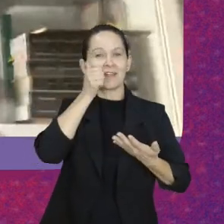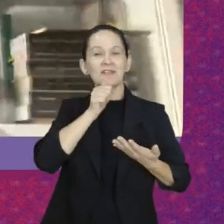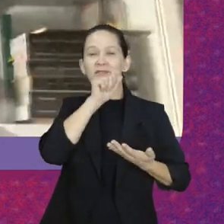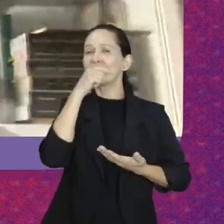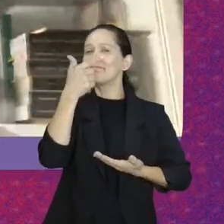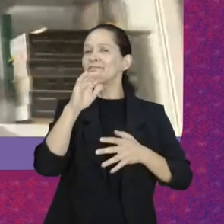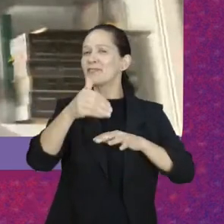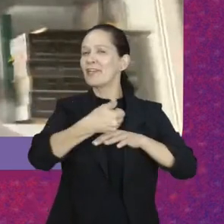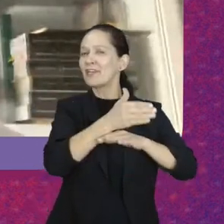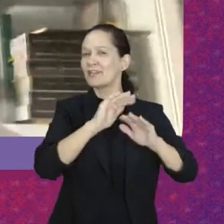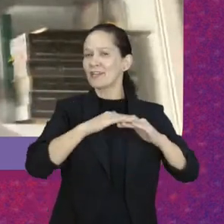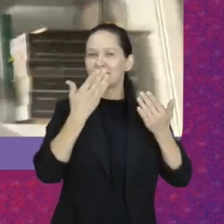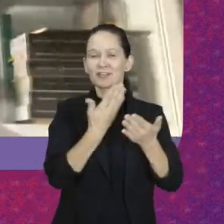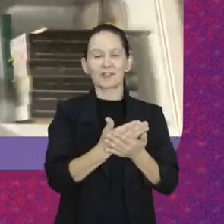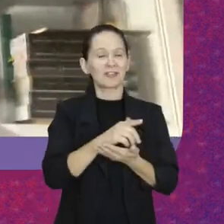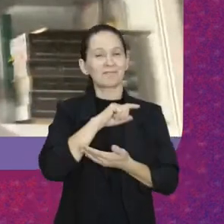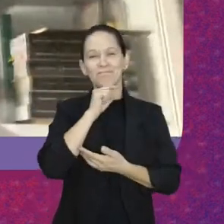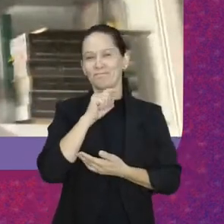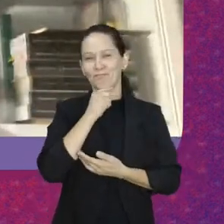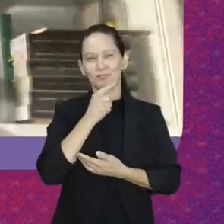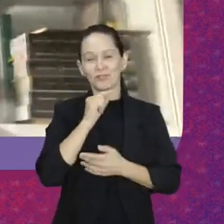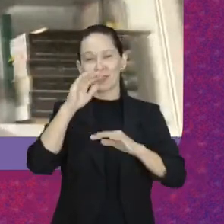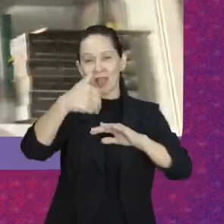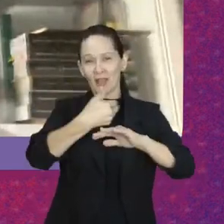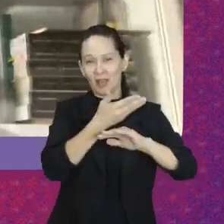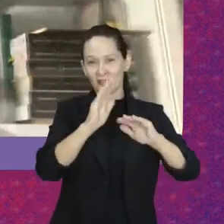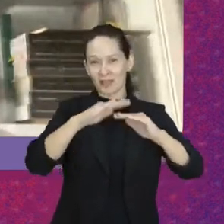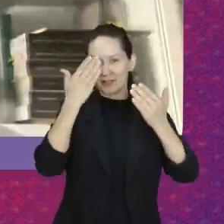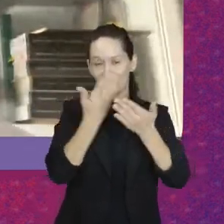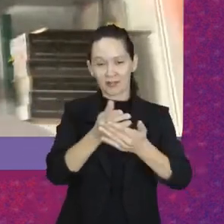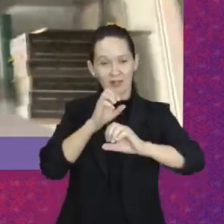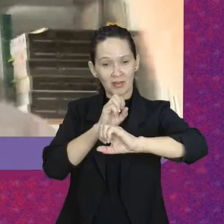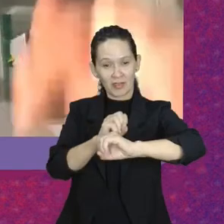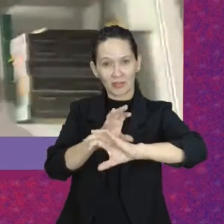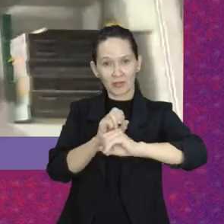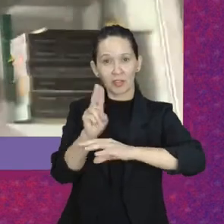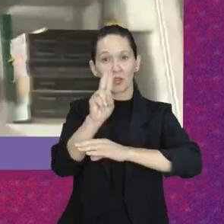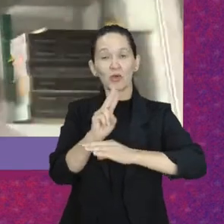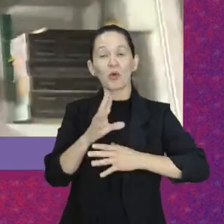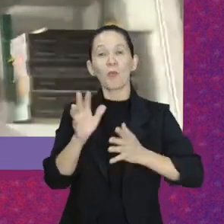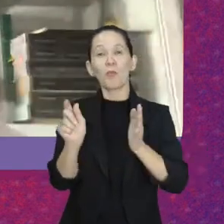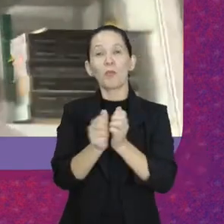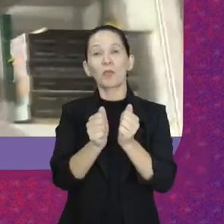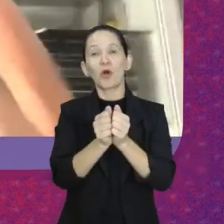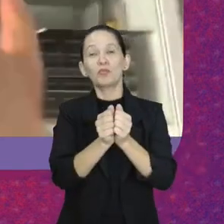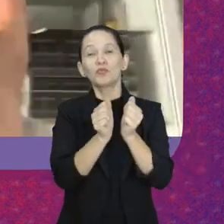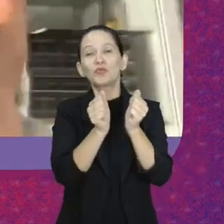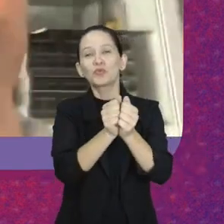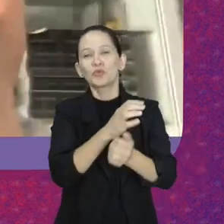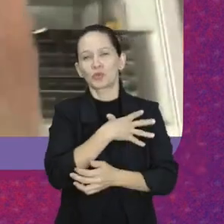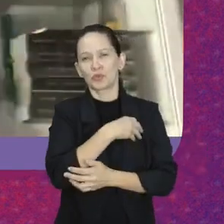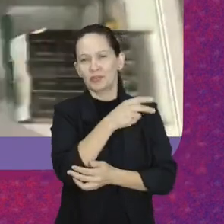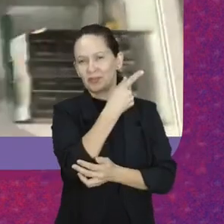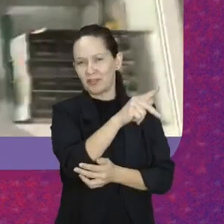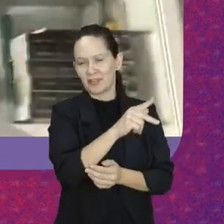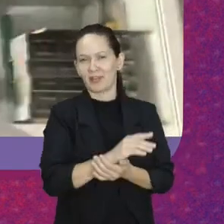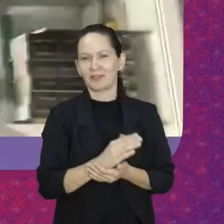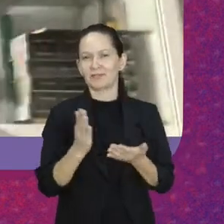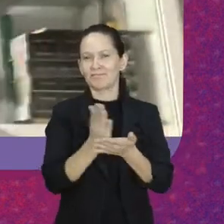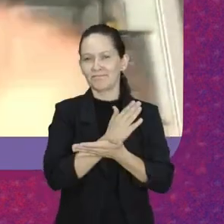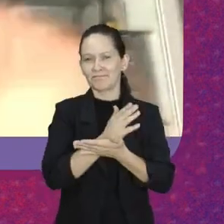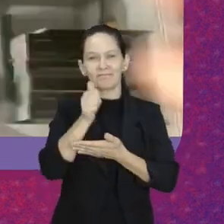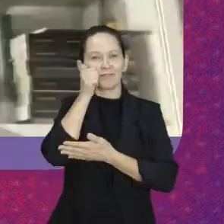acesso à escola. Elas vão ter acesso à educação por meio dos filhos. Muitas